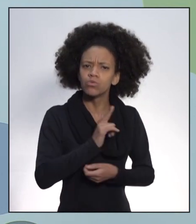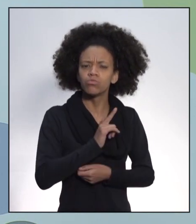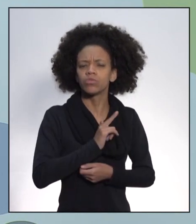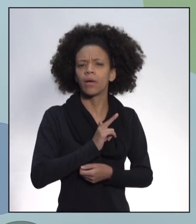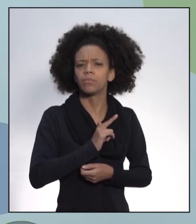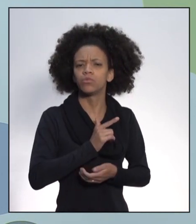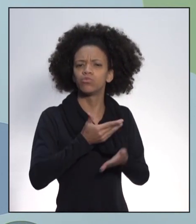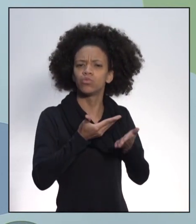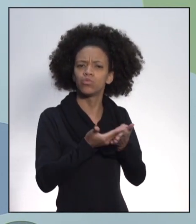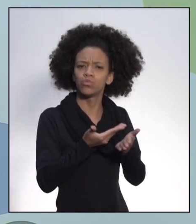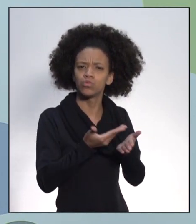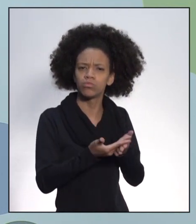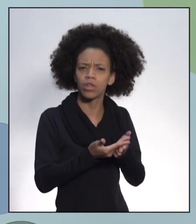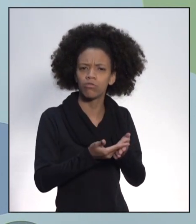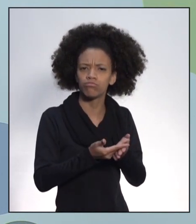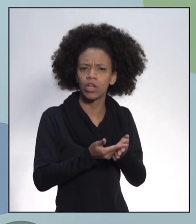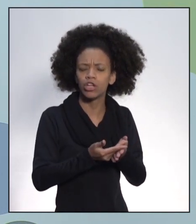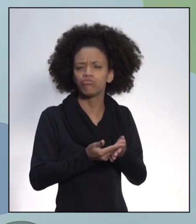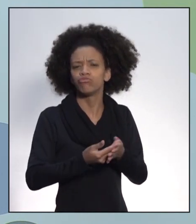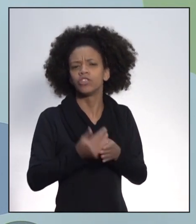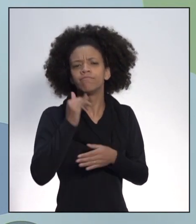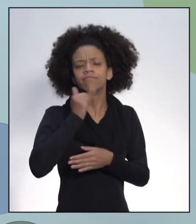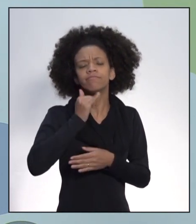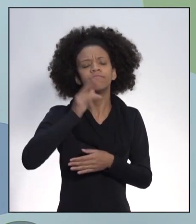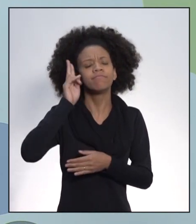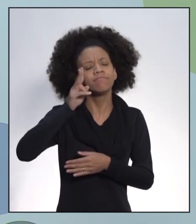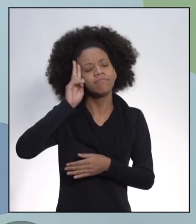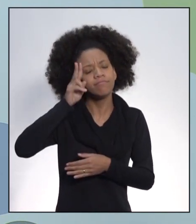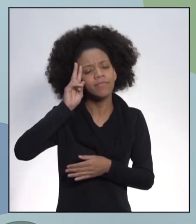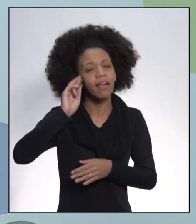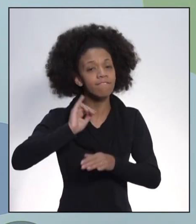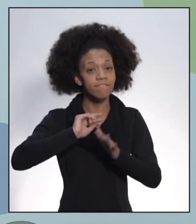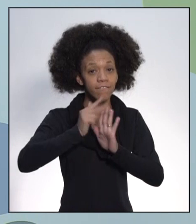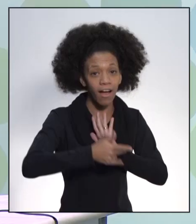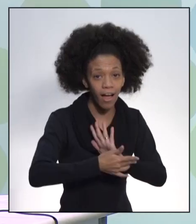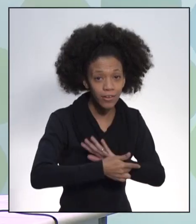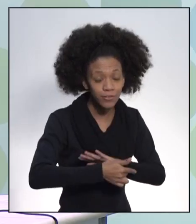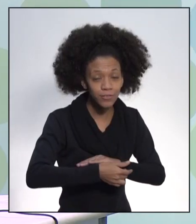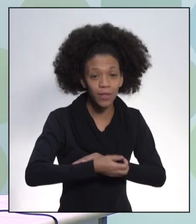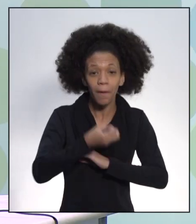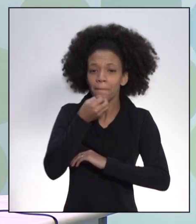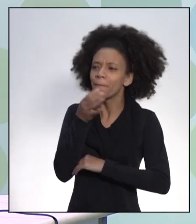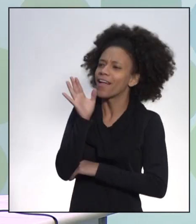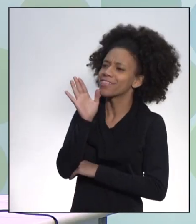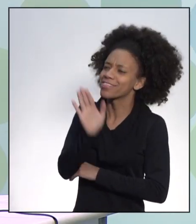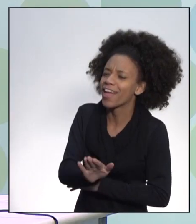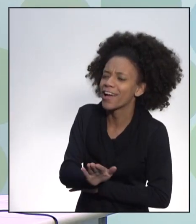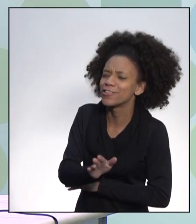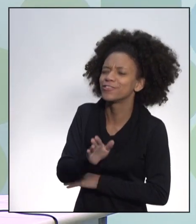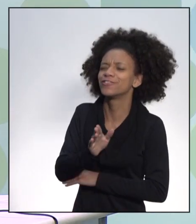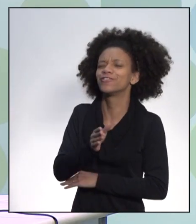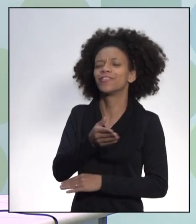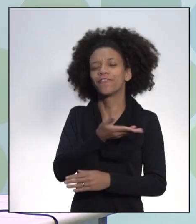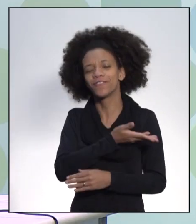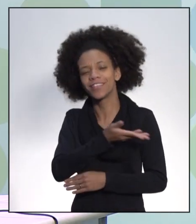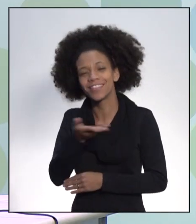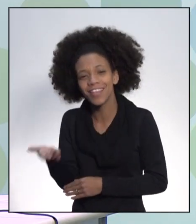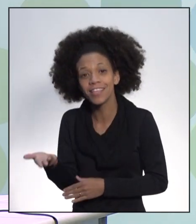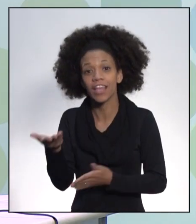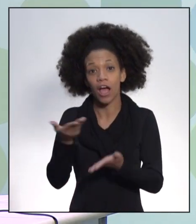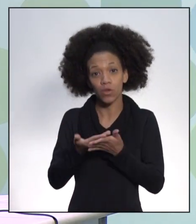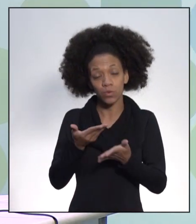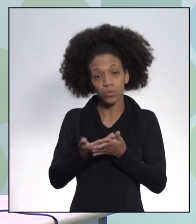do gênero literário, né, o conto, né, professor Mauro? Olá, boa tarde, queridos alunos. Vamos estudar